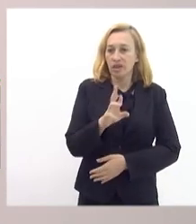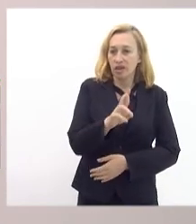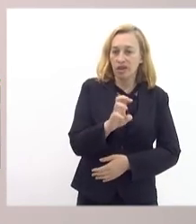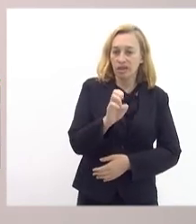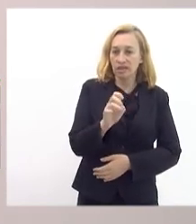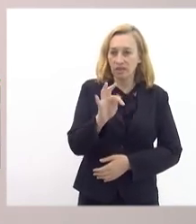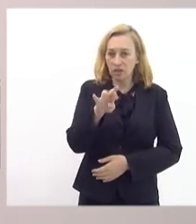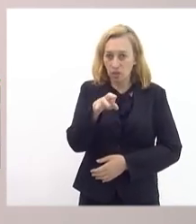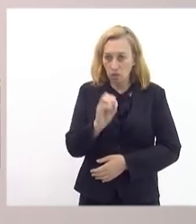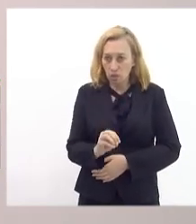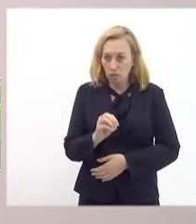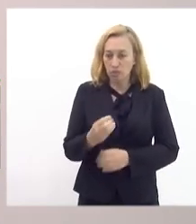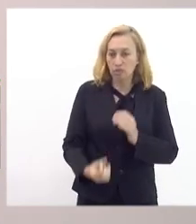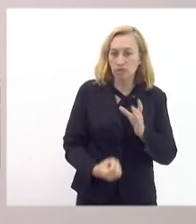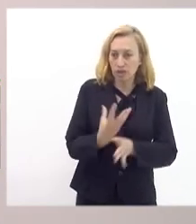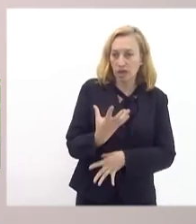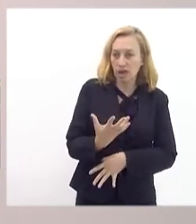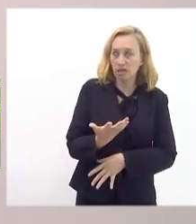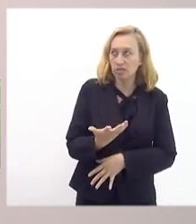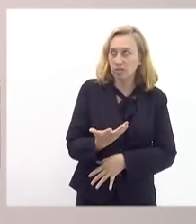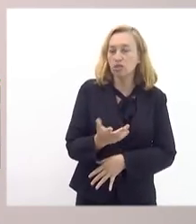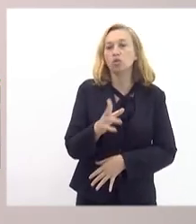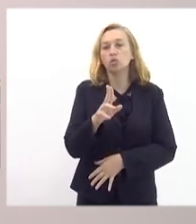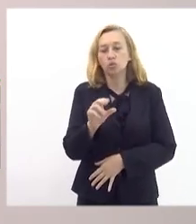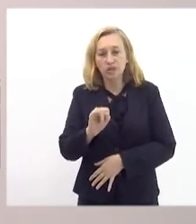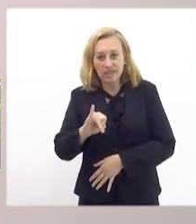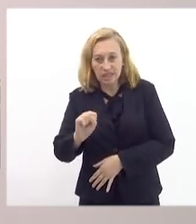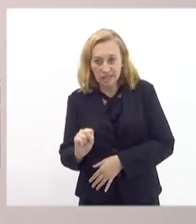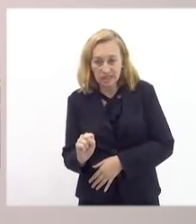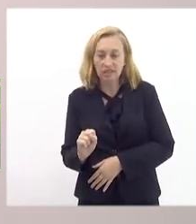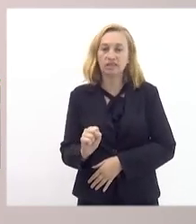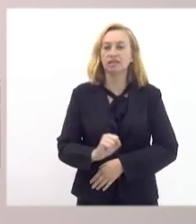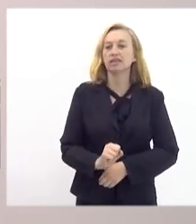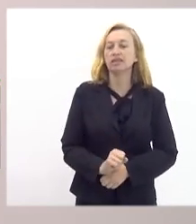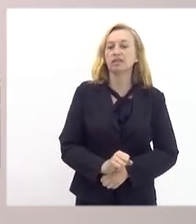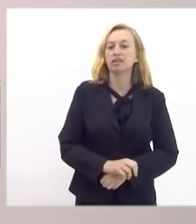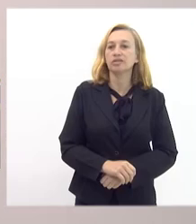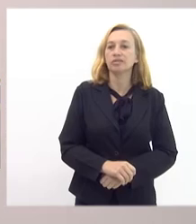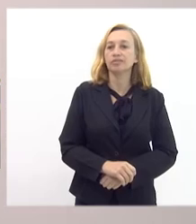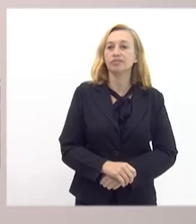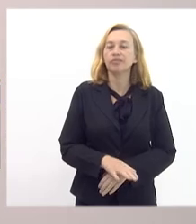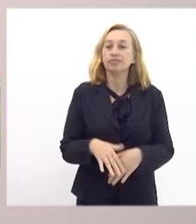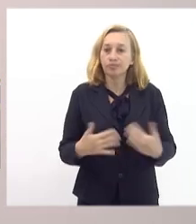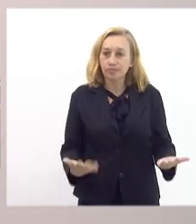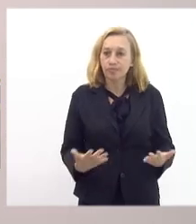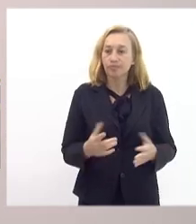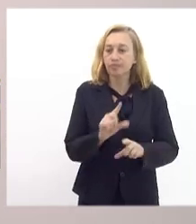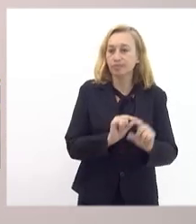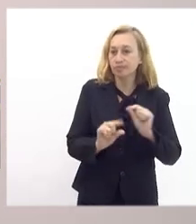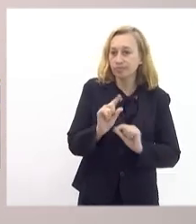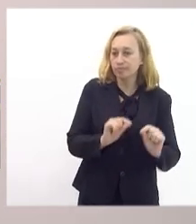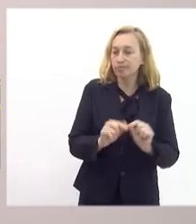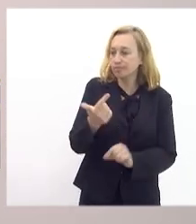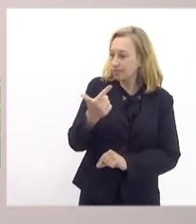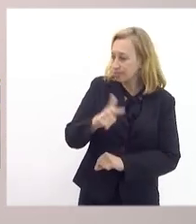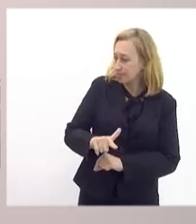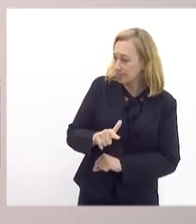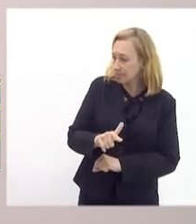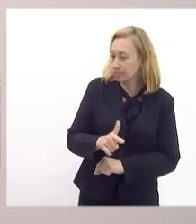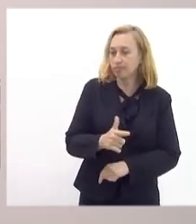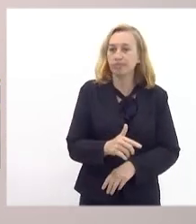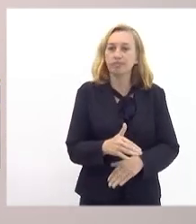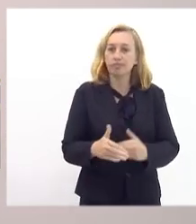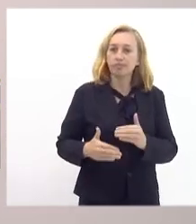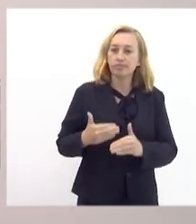reservatórios que são construídos com os erros que são construídas com reservatório Então essa decisão de novo no